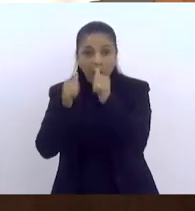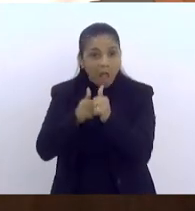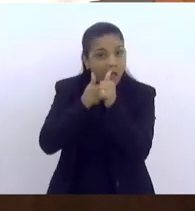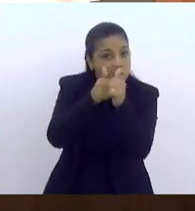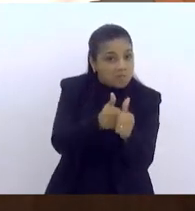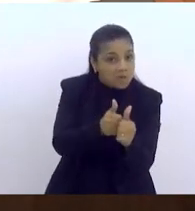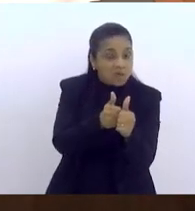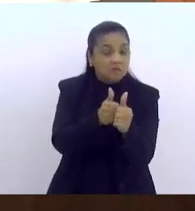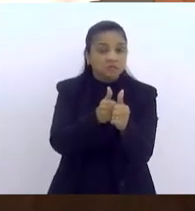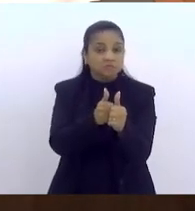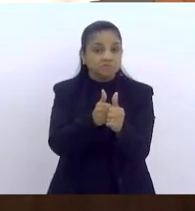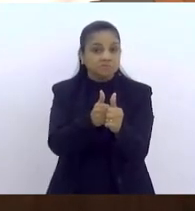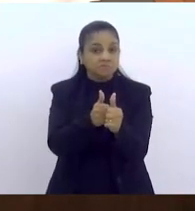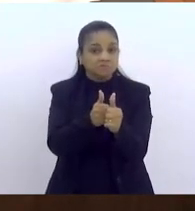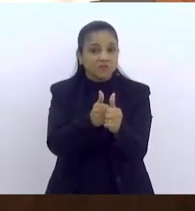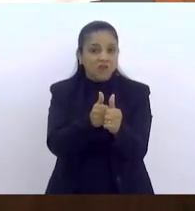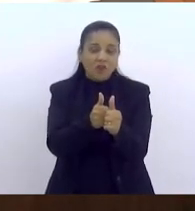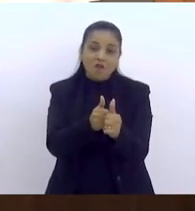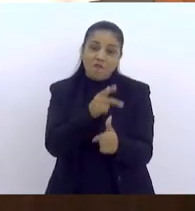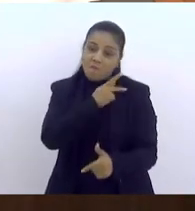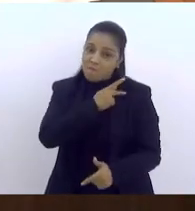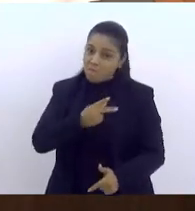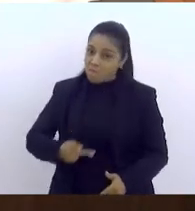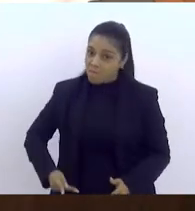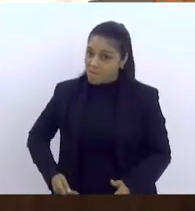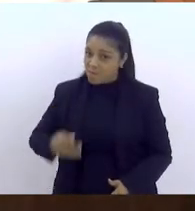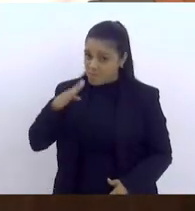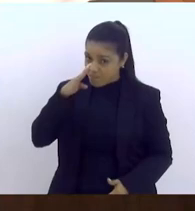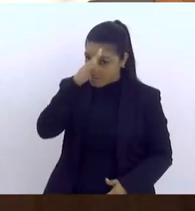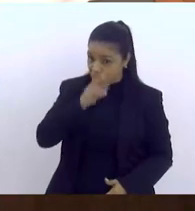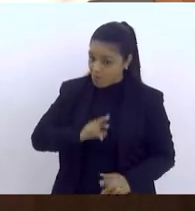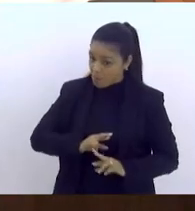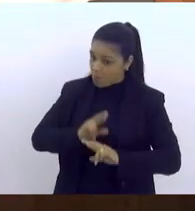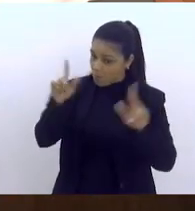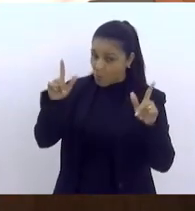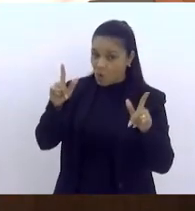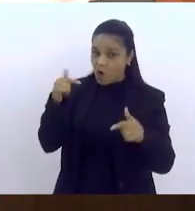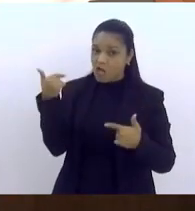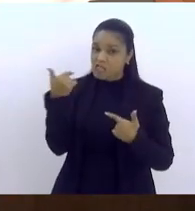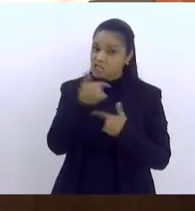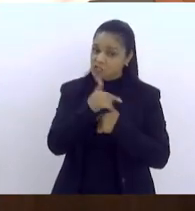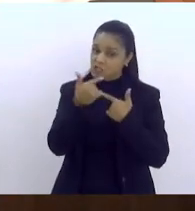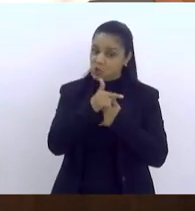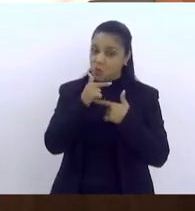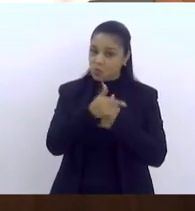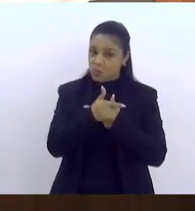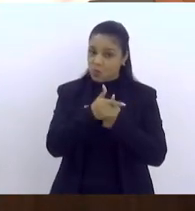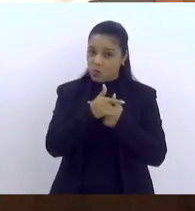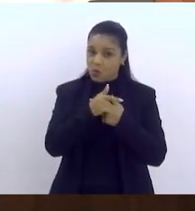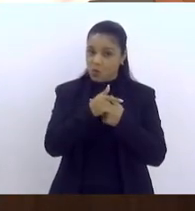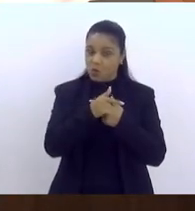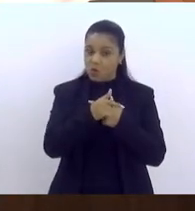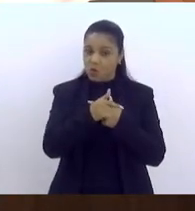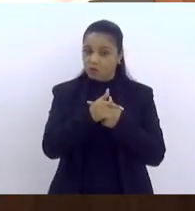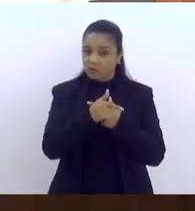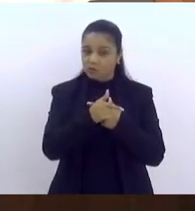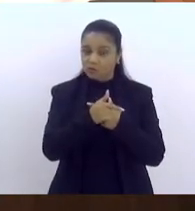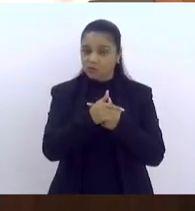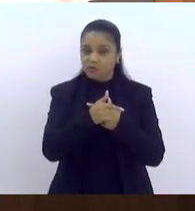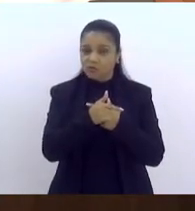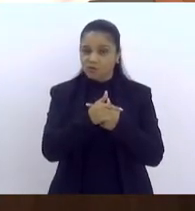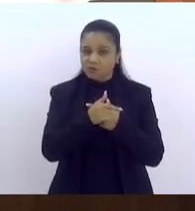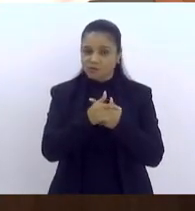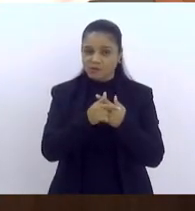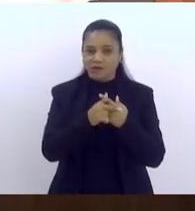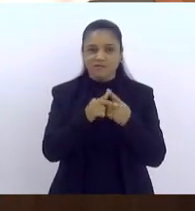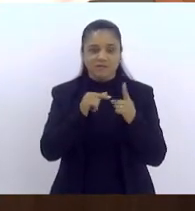que não foi o presidente Bolsonaro que zombou dos homossexuais de Pelotas. Não foi